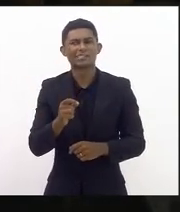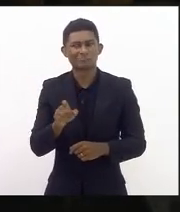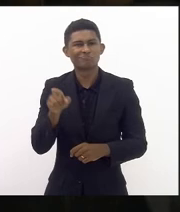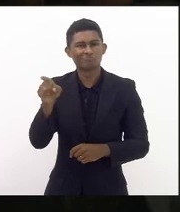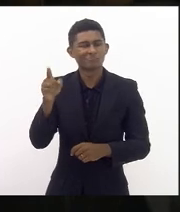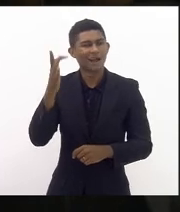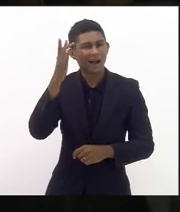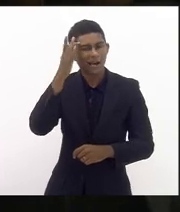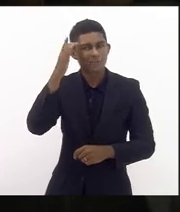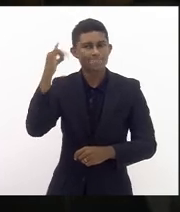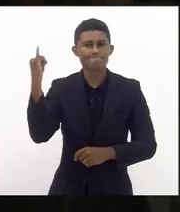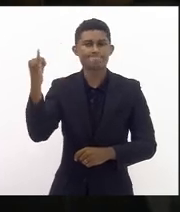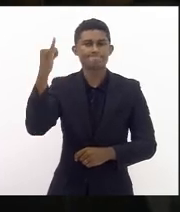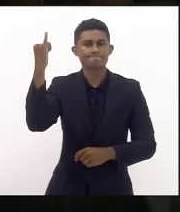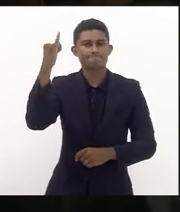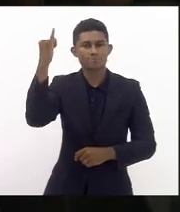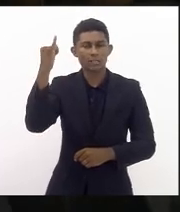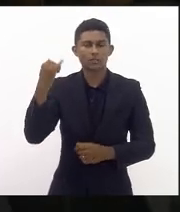prioritário,